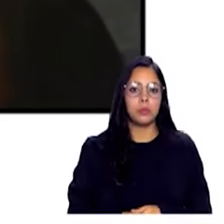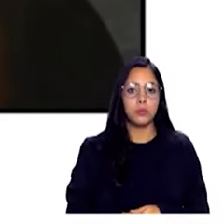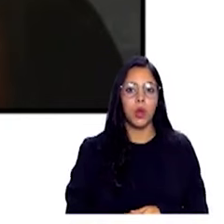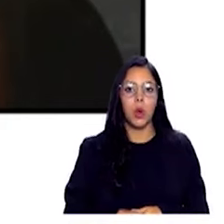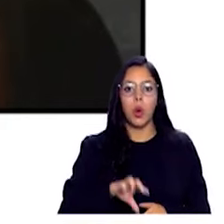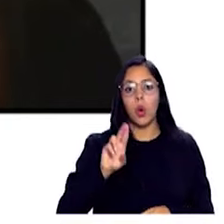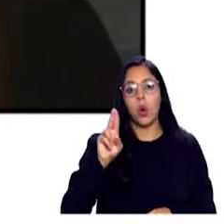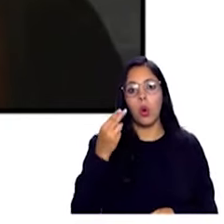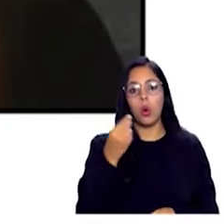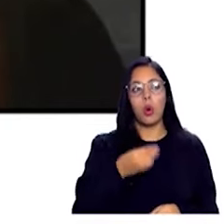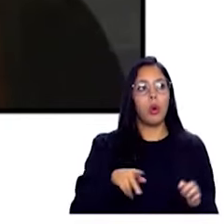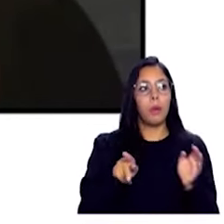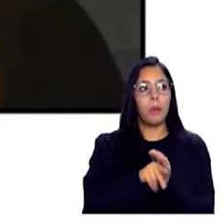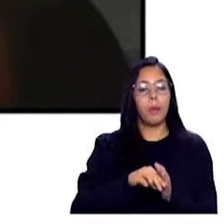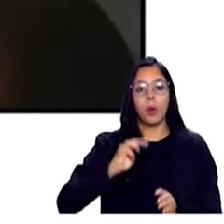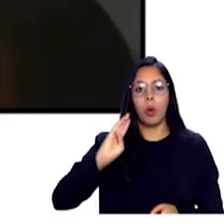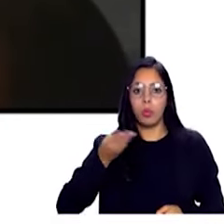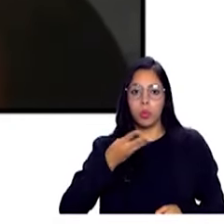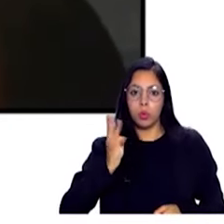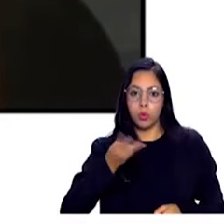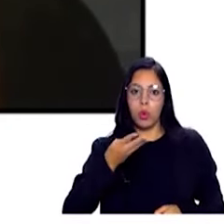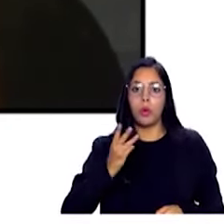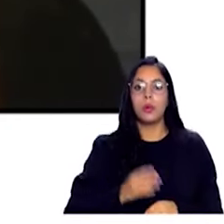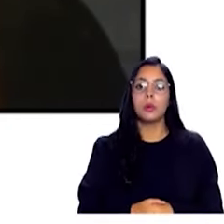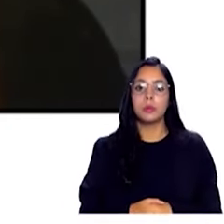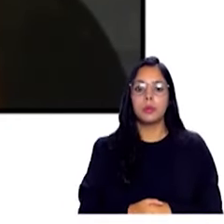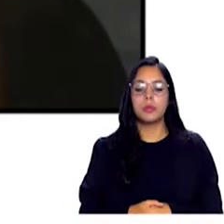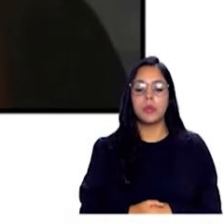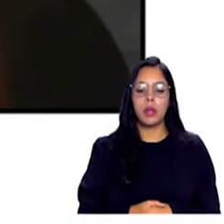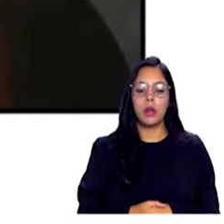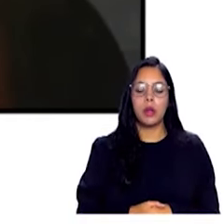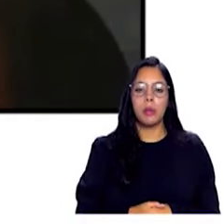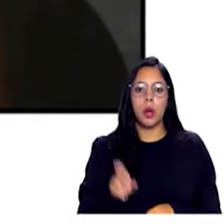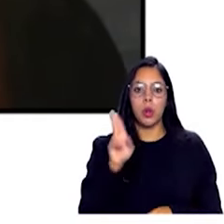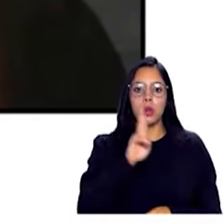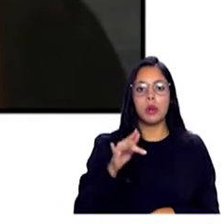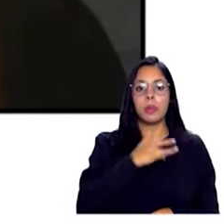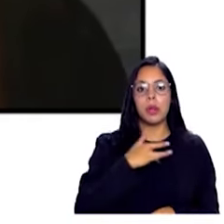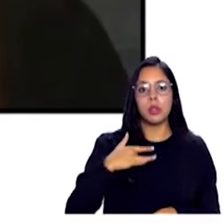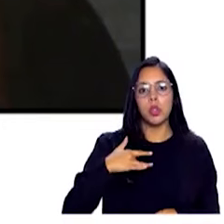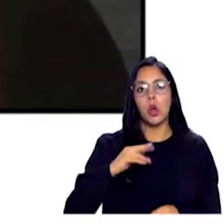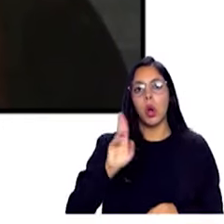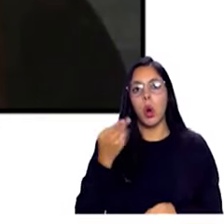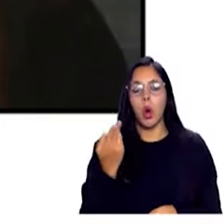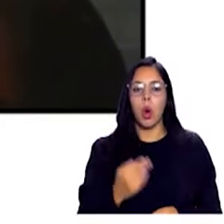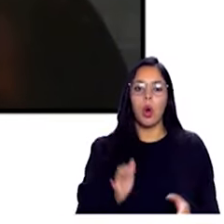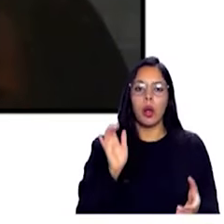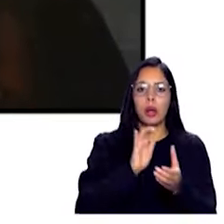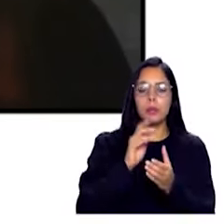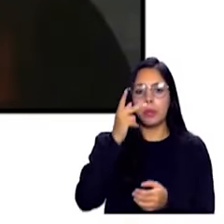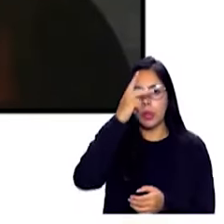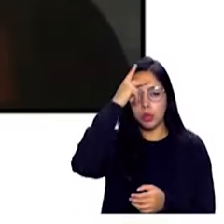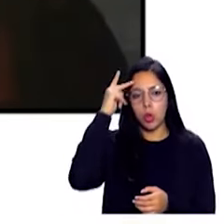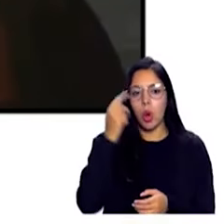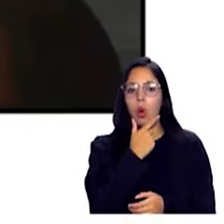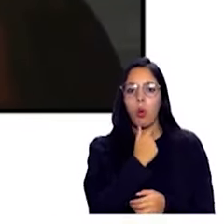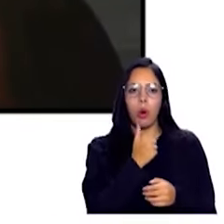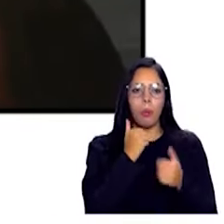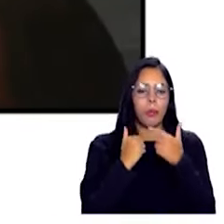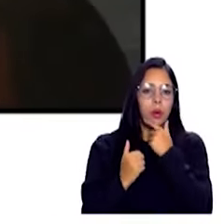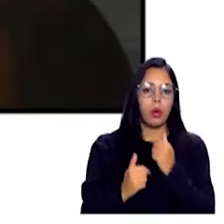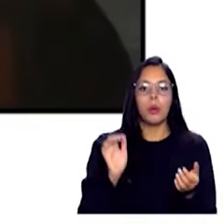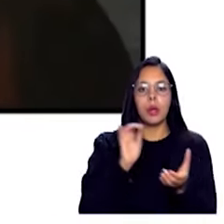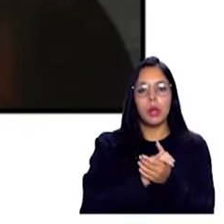para fins medic medicinais e esse exemplo a que eu acabei de me referir o casamento de pessoas do mesmo séo são bastante expressivos e